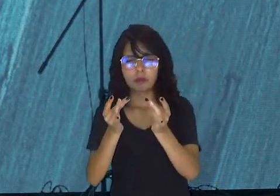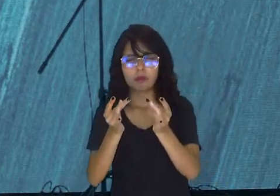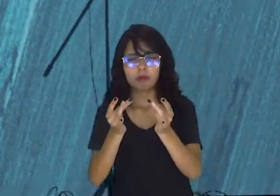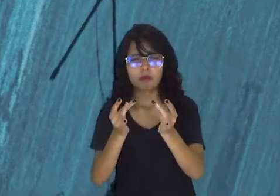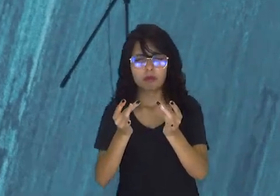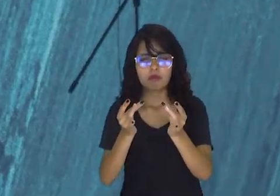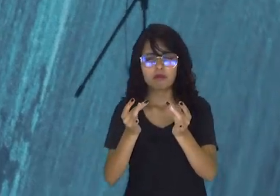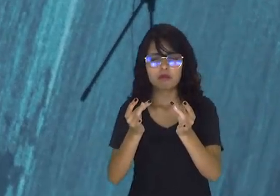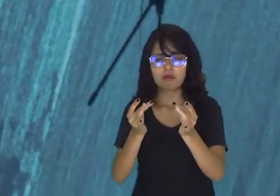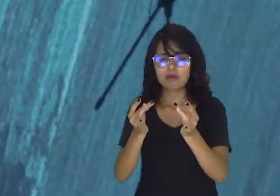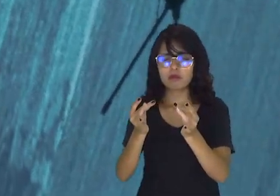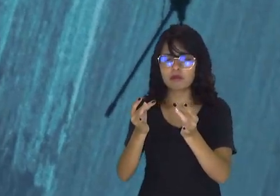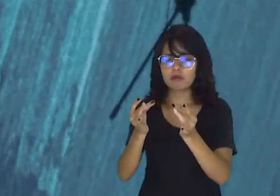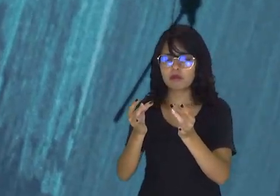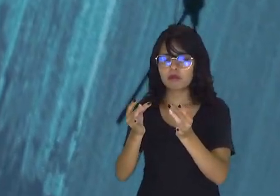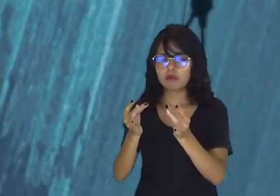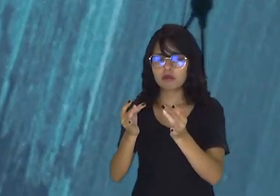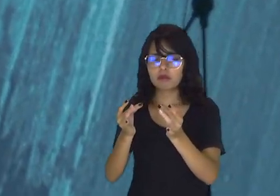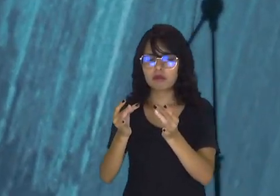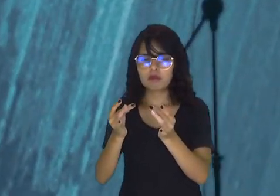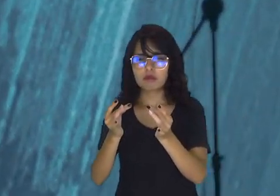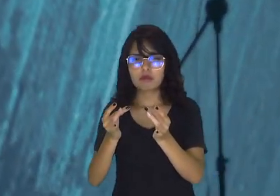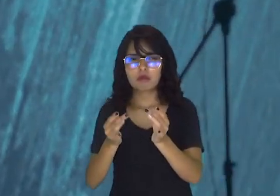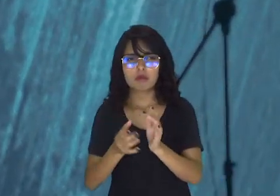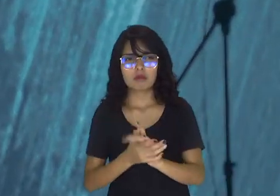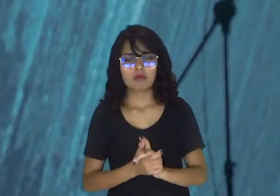Como água que corta granito.